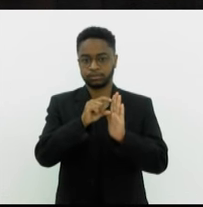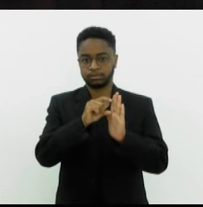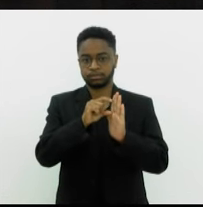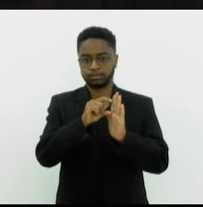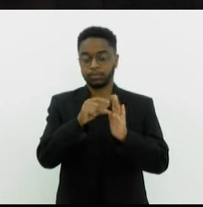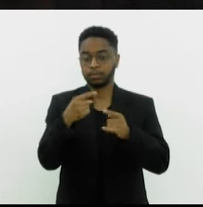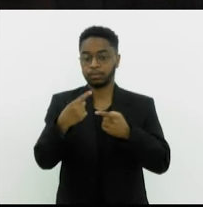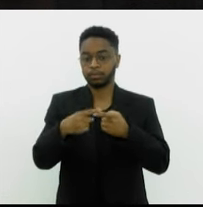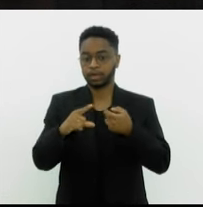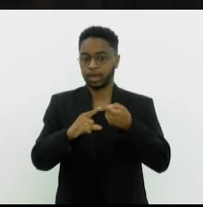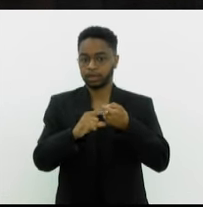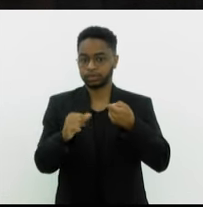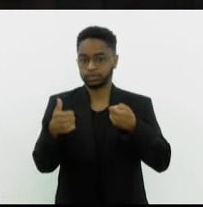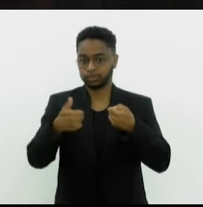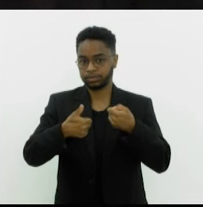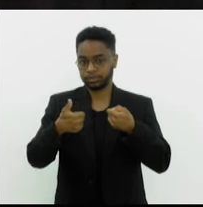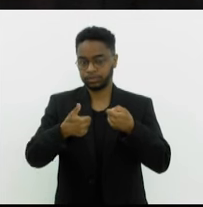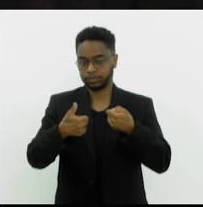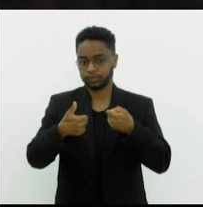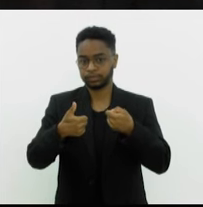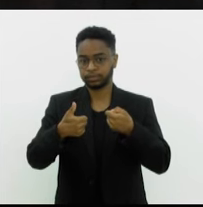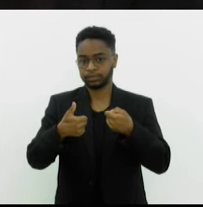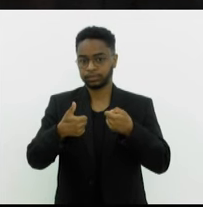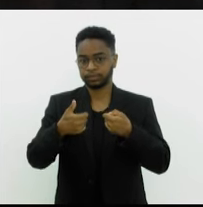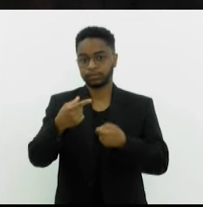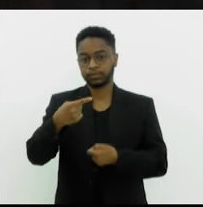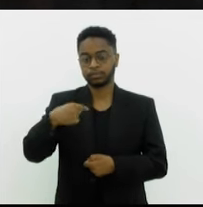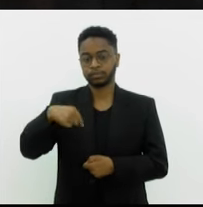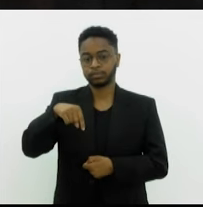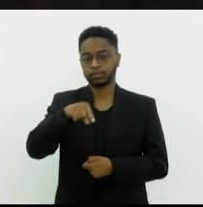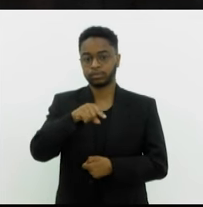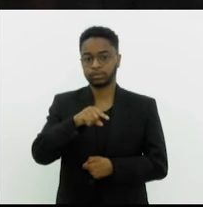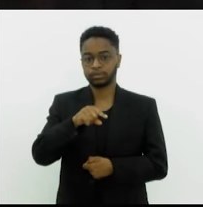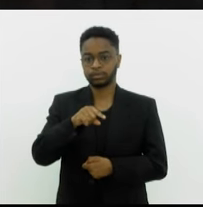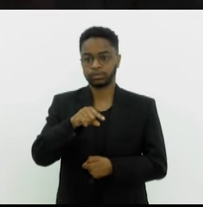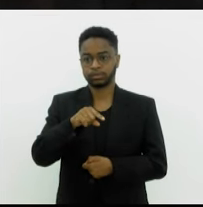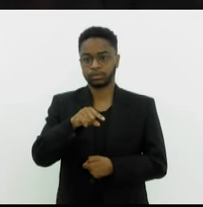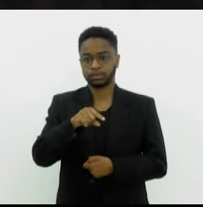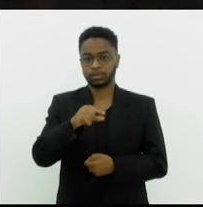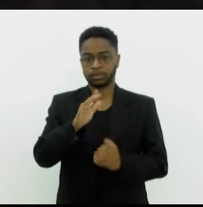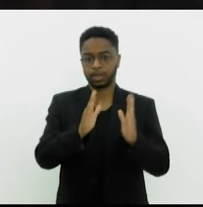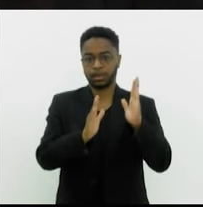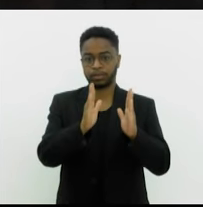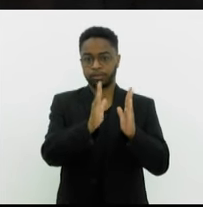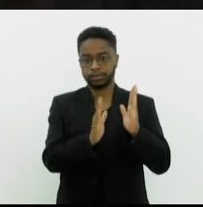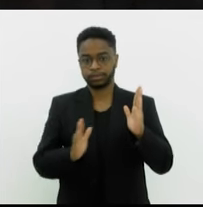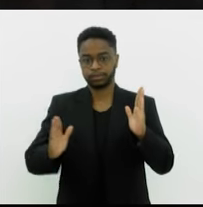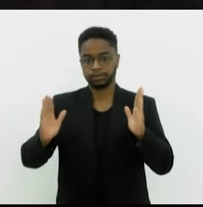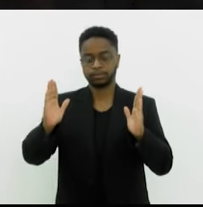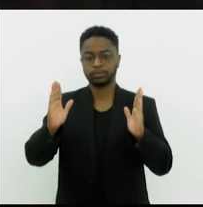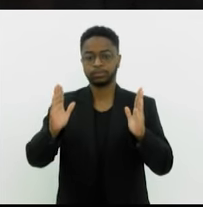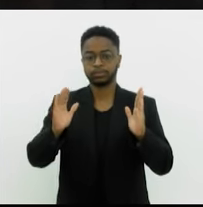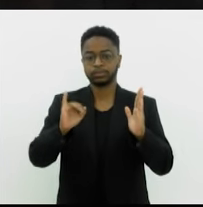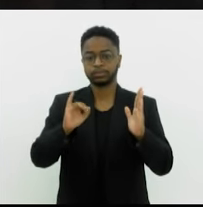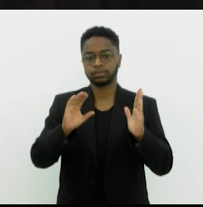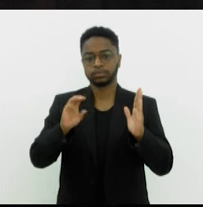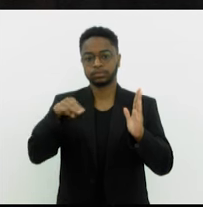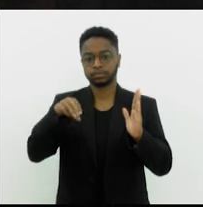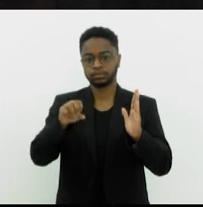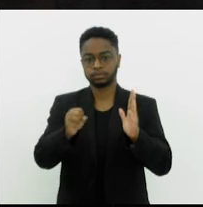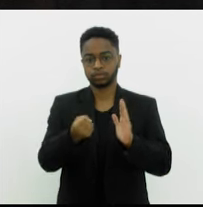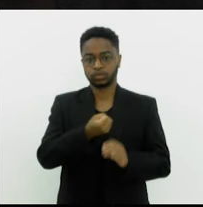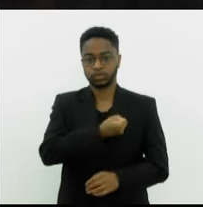no artigo 1º, você está também prorrogando o convênio ICMS número